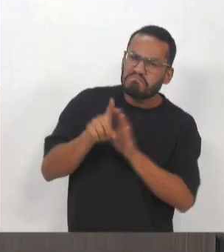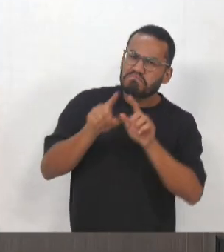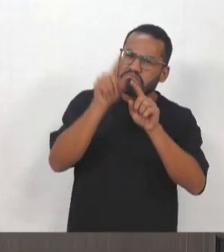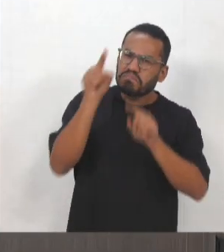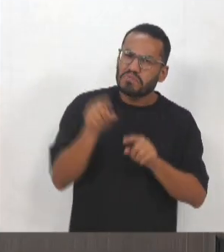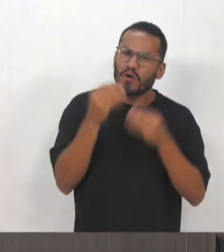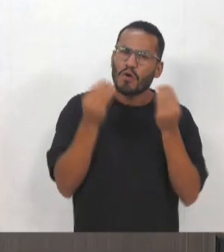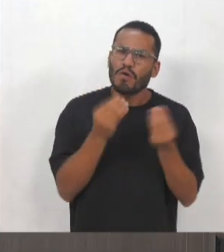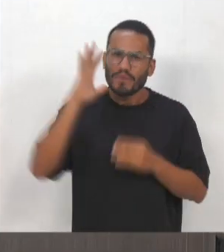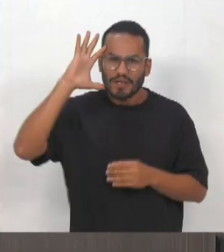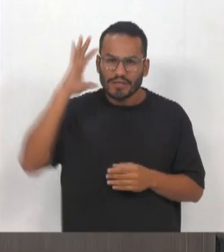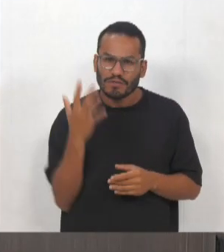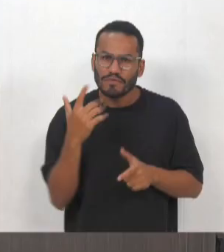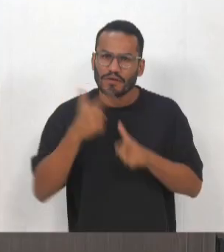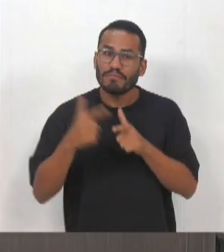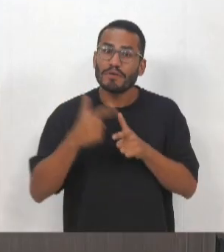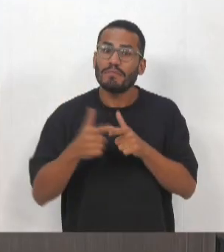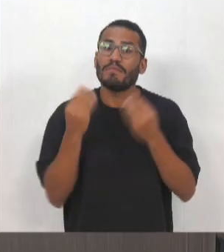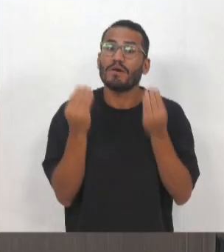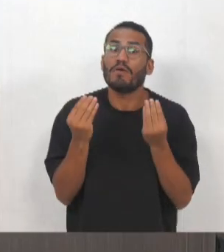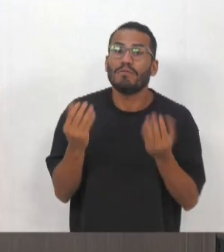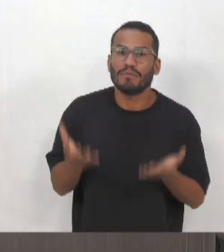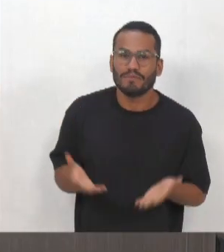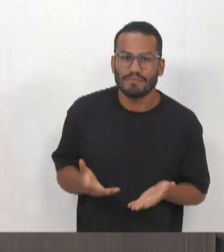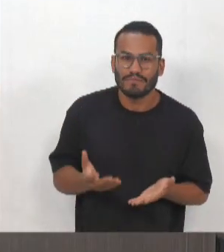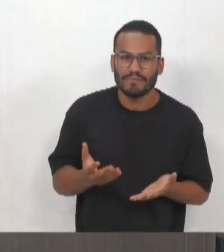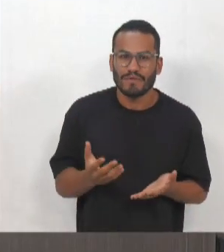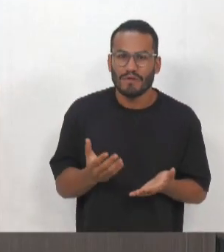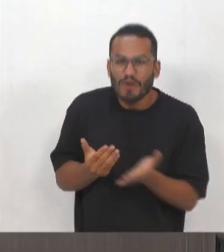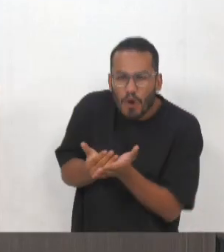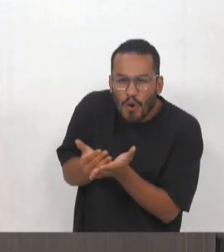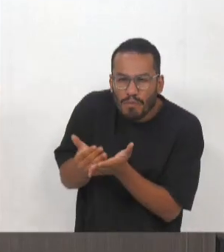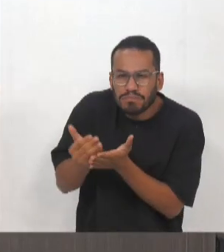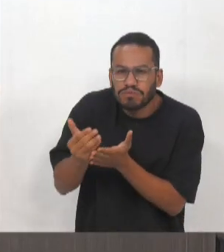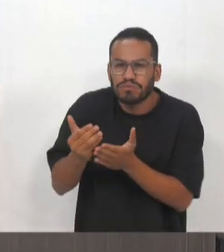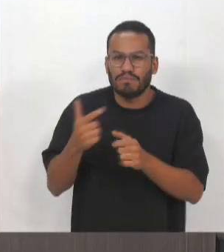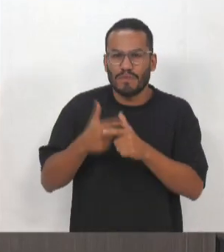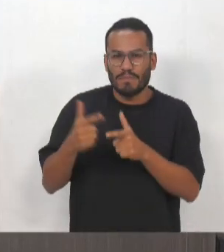como nós resolvermos esse problema? A origem do problema